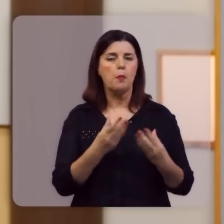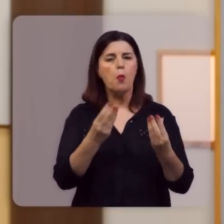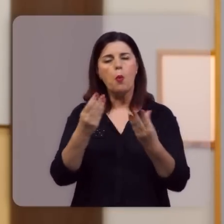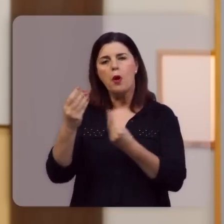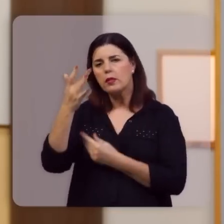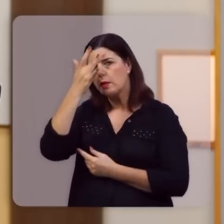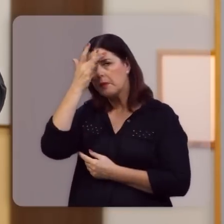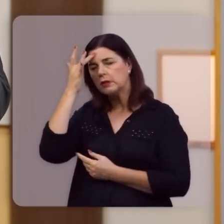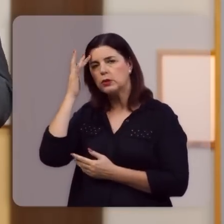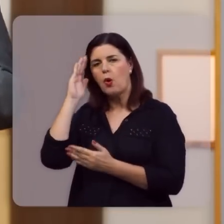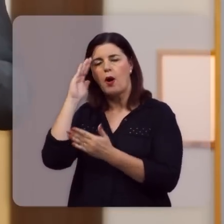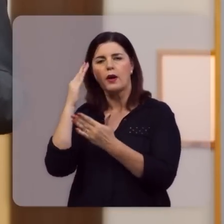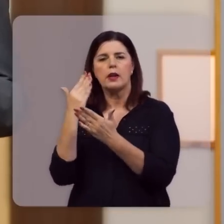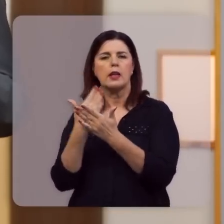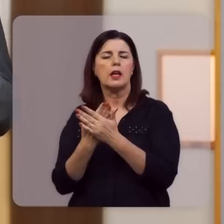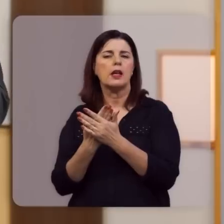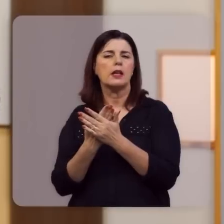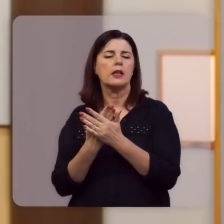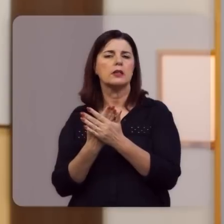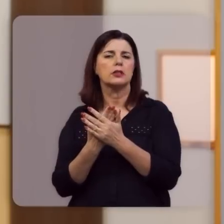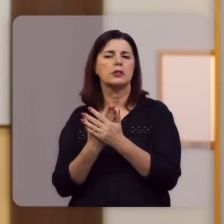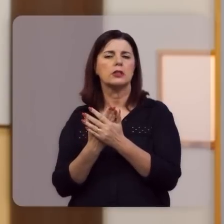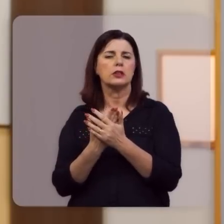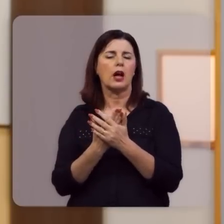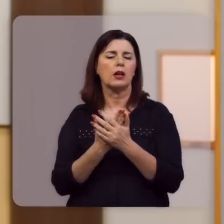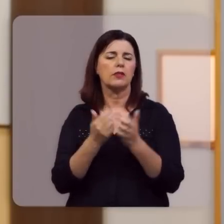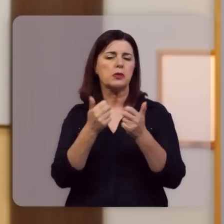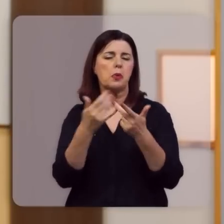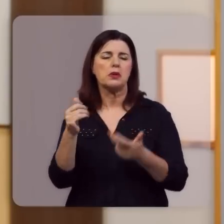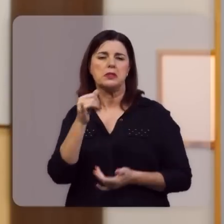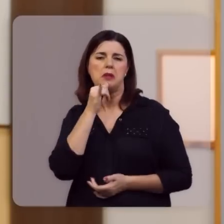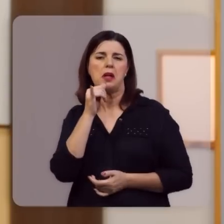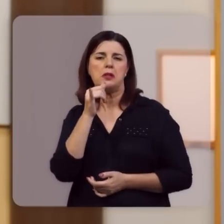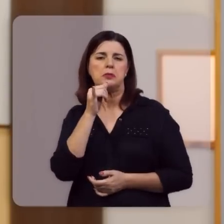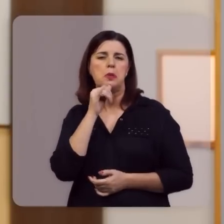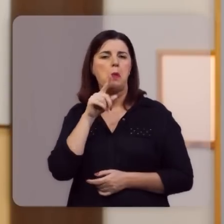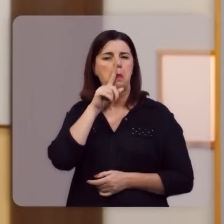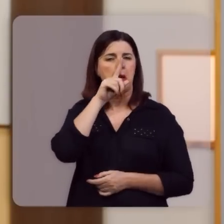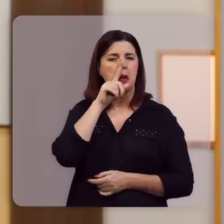Muitas crenças nocivas, perigosas,